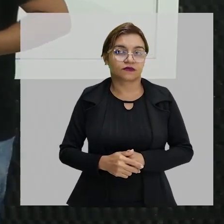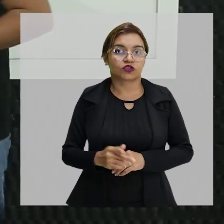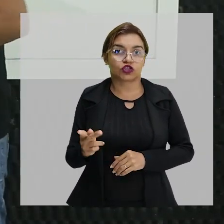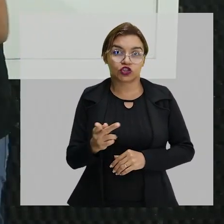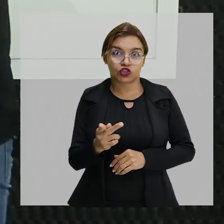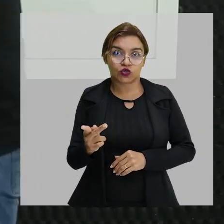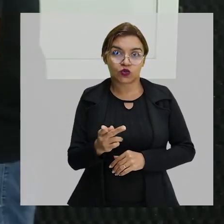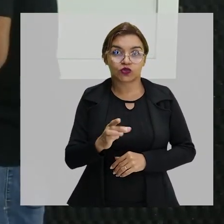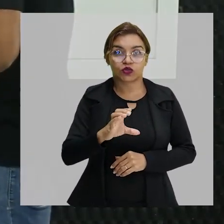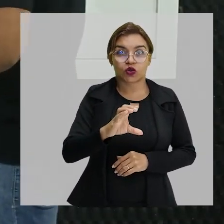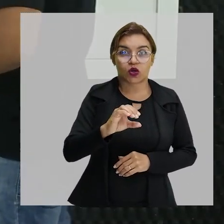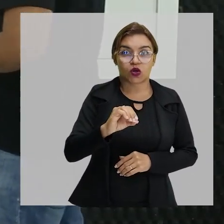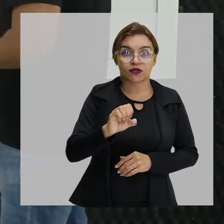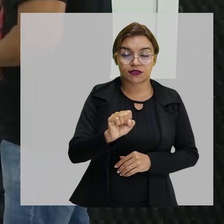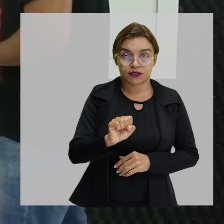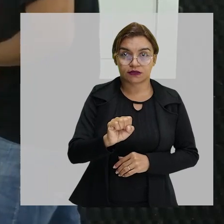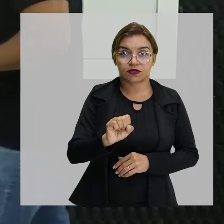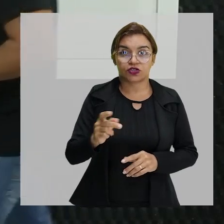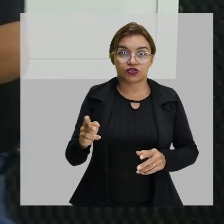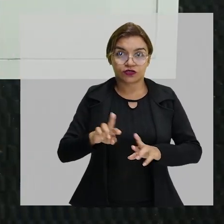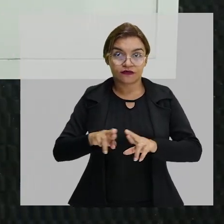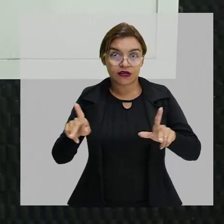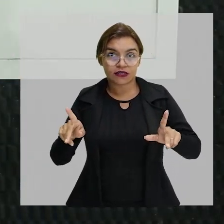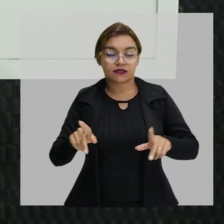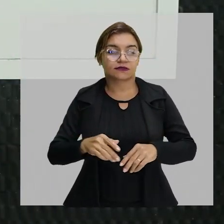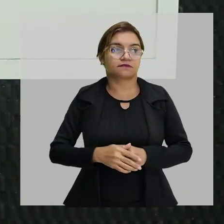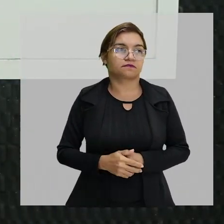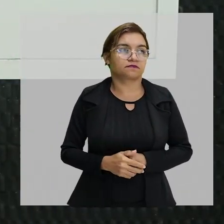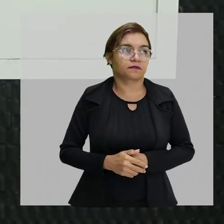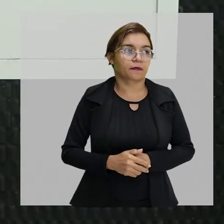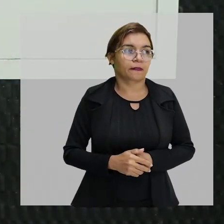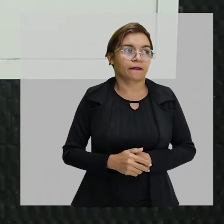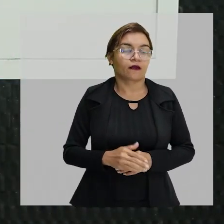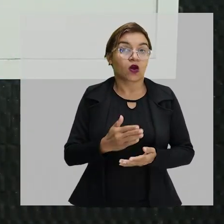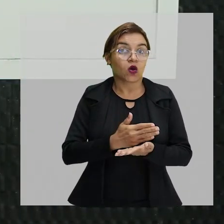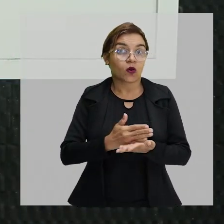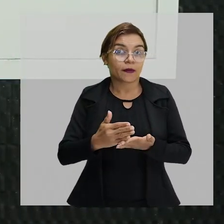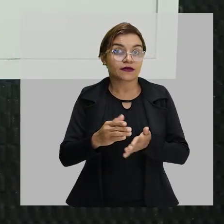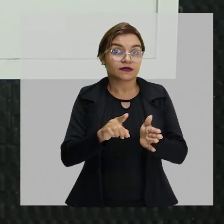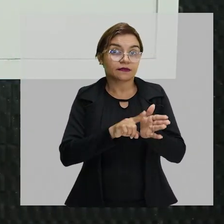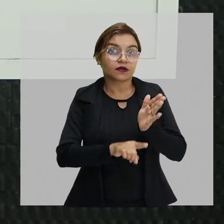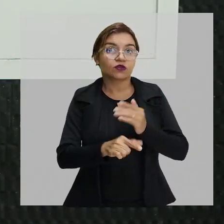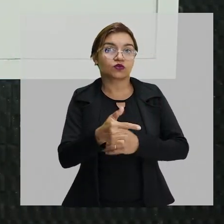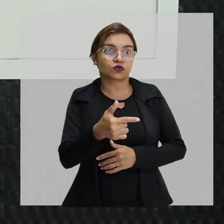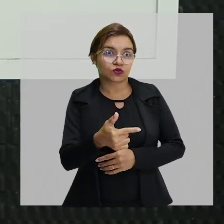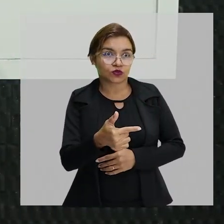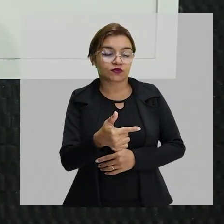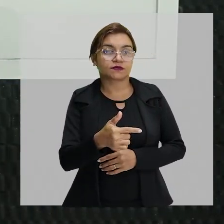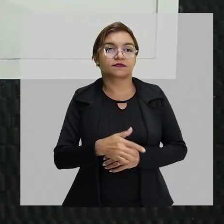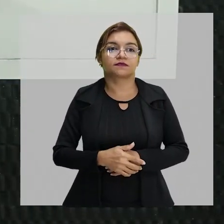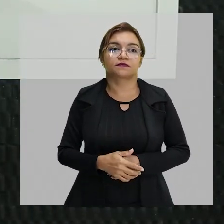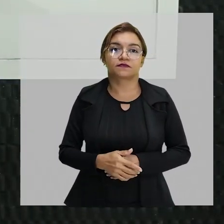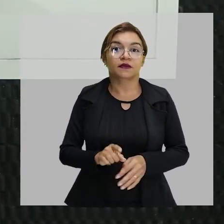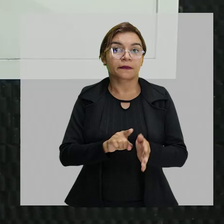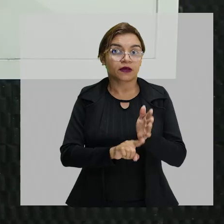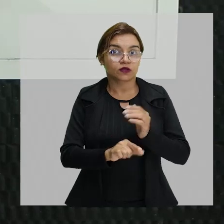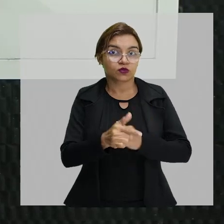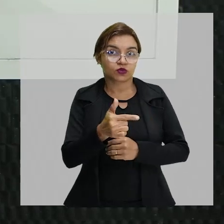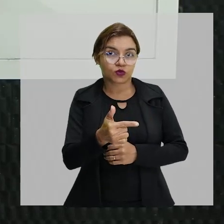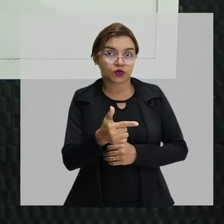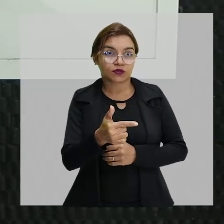cossenos. Beleza? Então, como vai ficar, turminha? Aqui começa com menos 2, né? Então, vai ficar menos 2